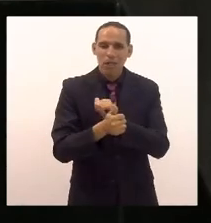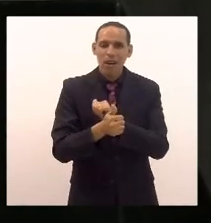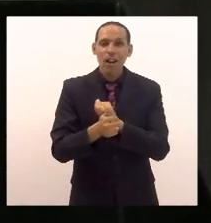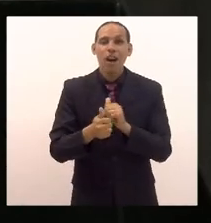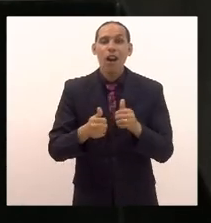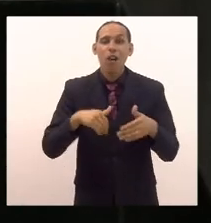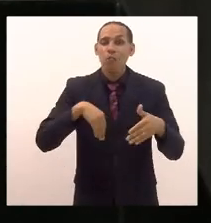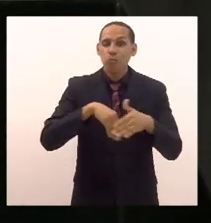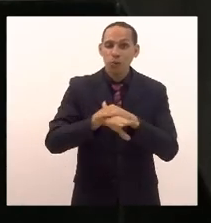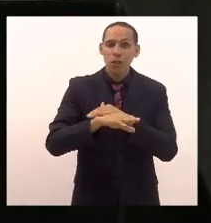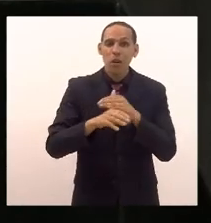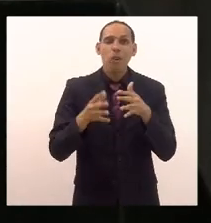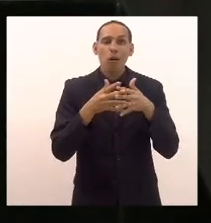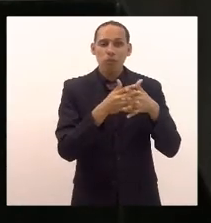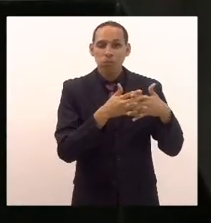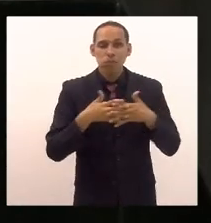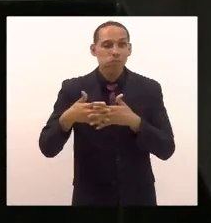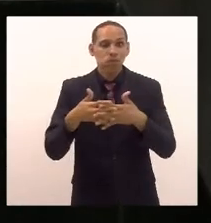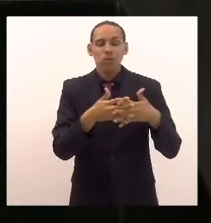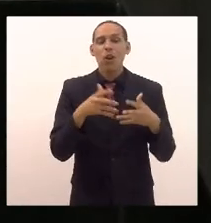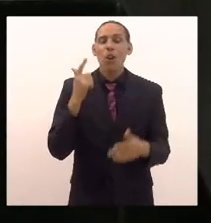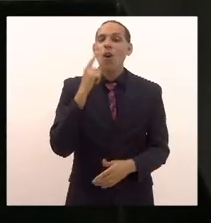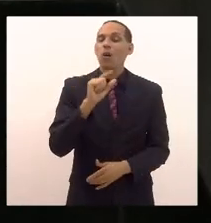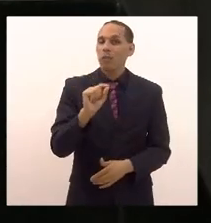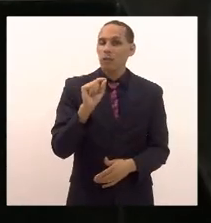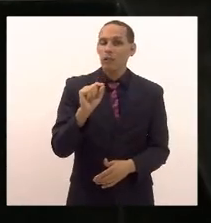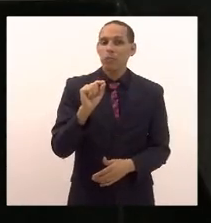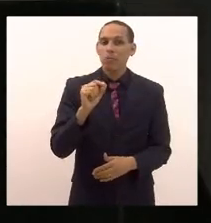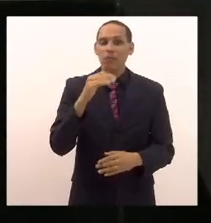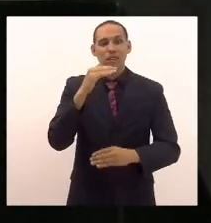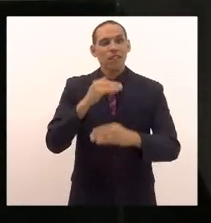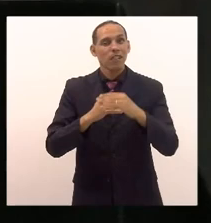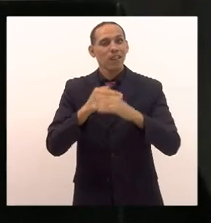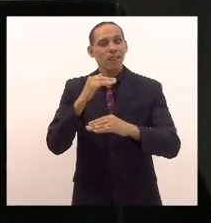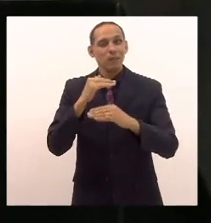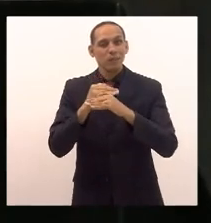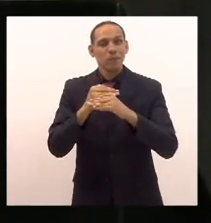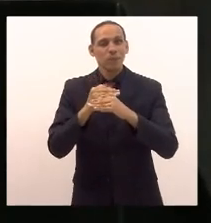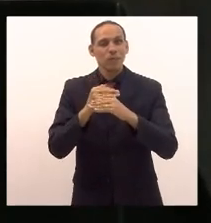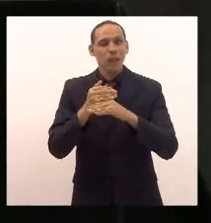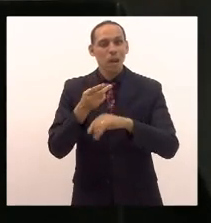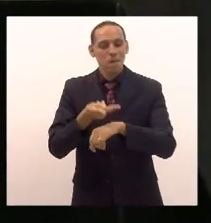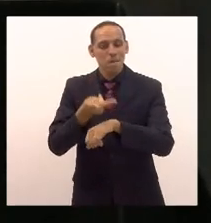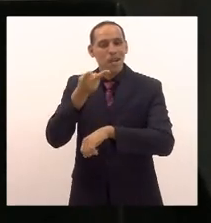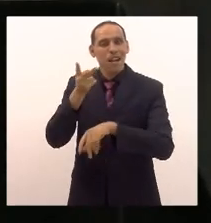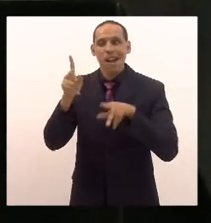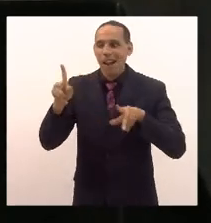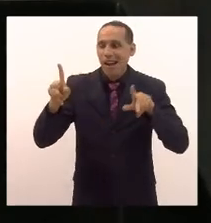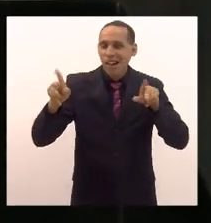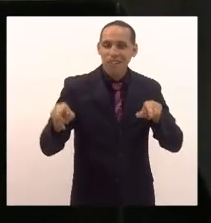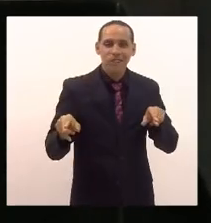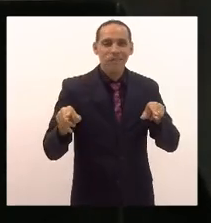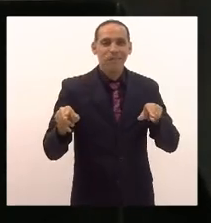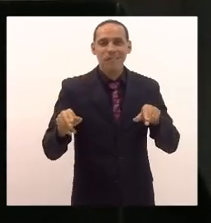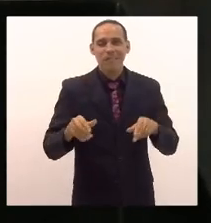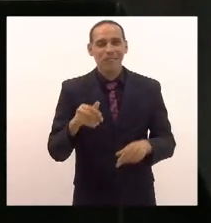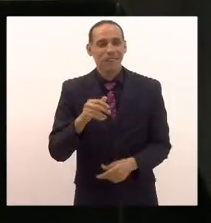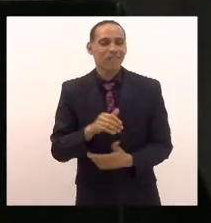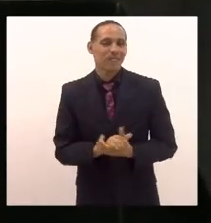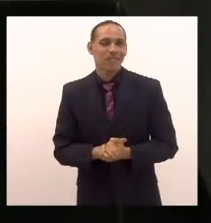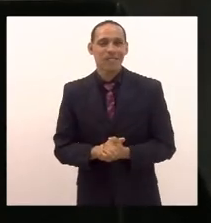conseguiram conquistar finalmente a igualdade na premiação Assim como e